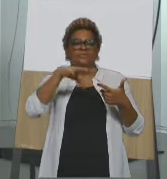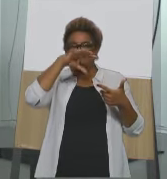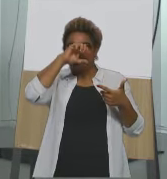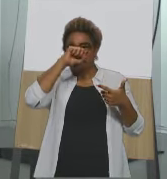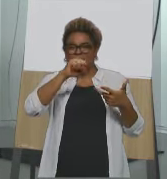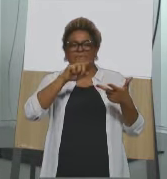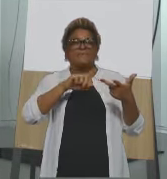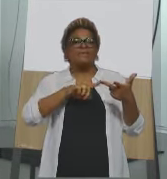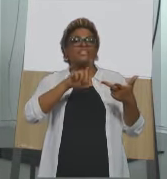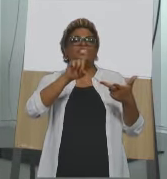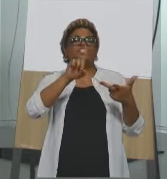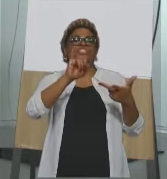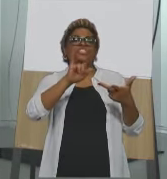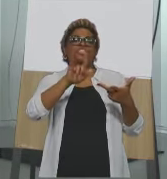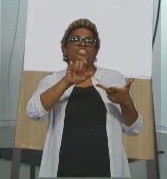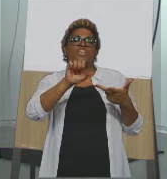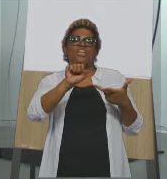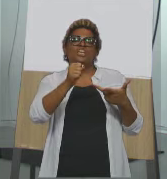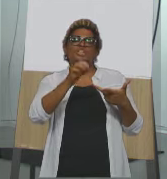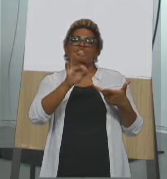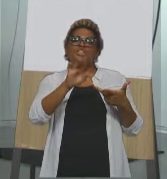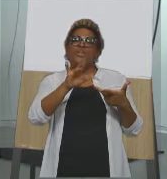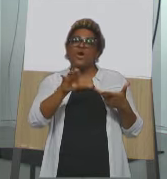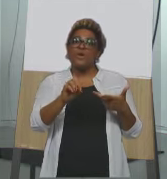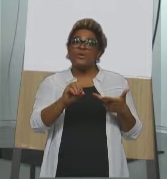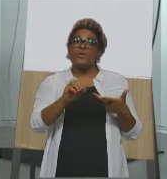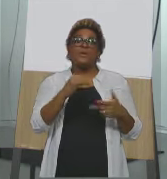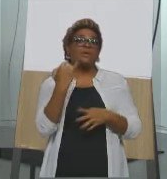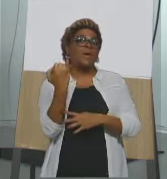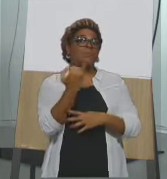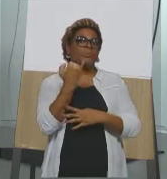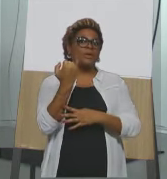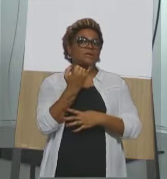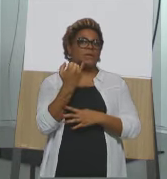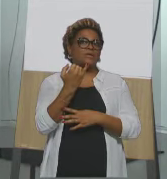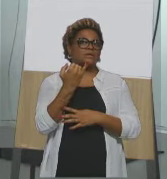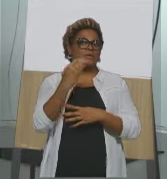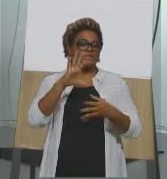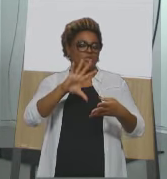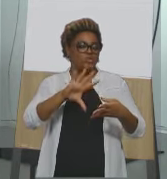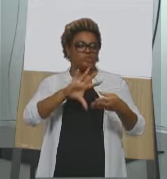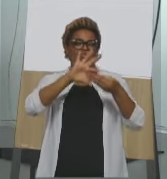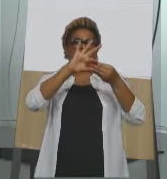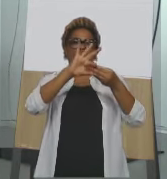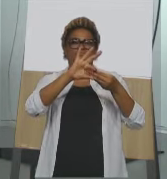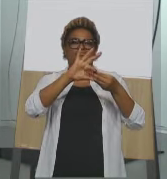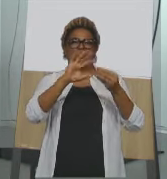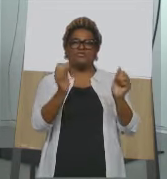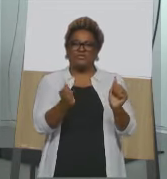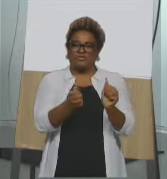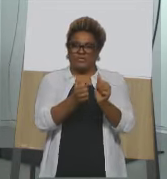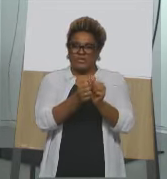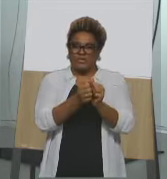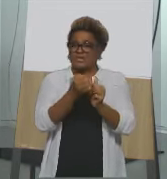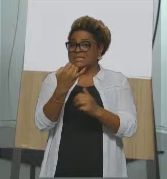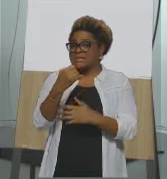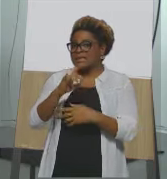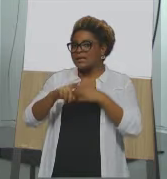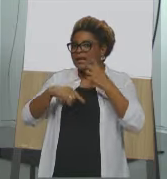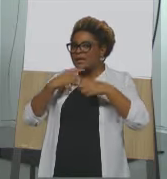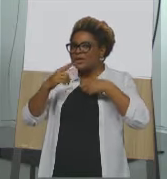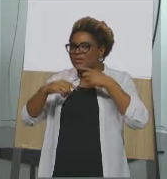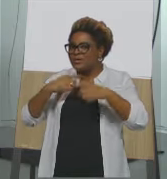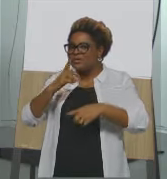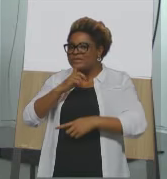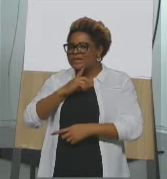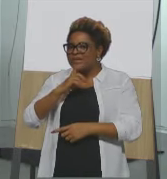entre esses sistemas. Espero que se por um acaso, né, ficou alguma dúvida, eu acredito que hoje, né, deu para